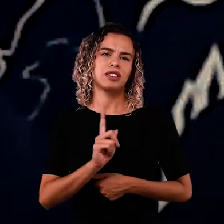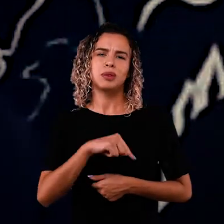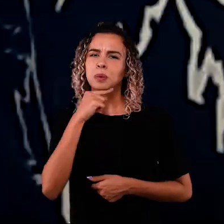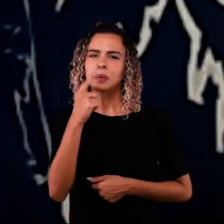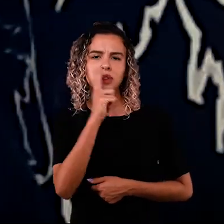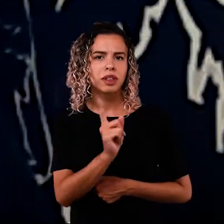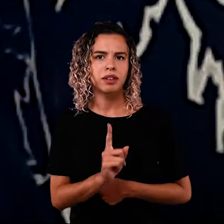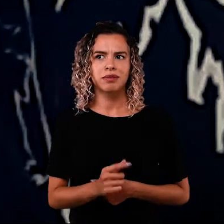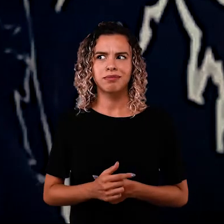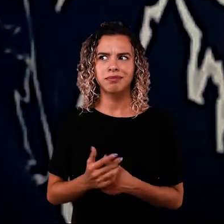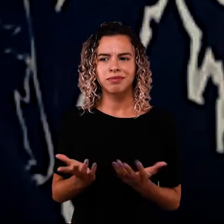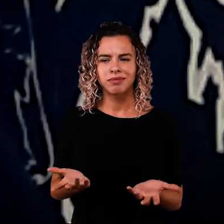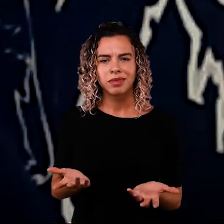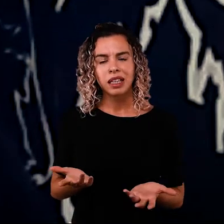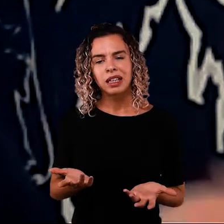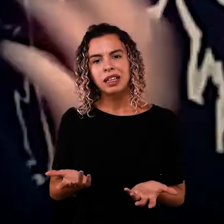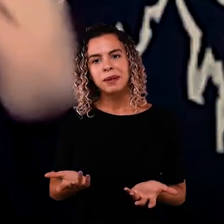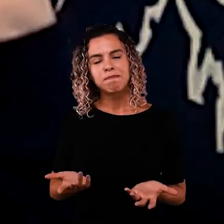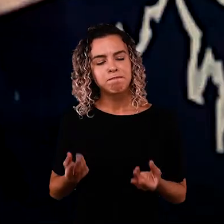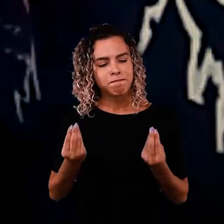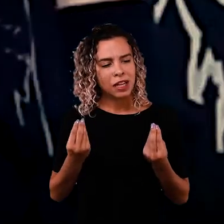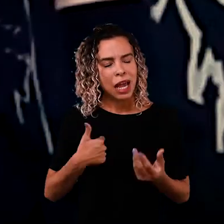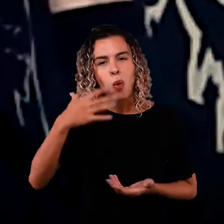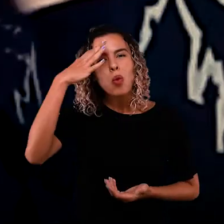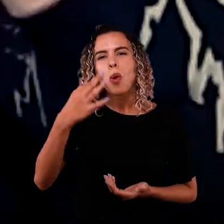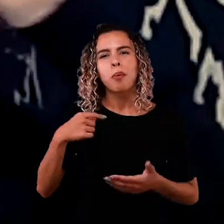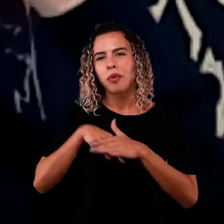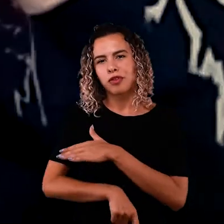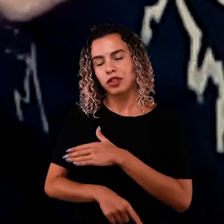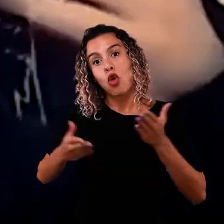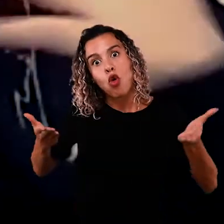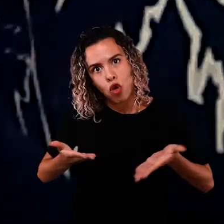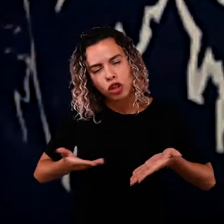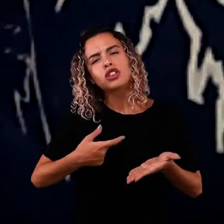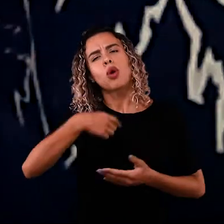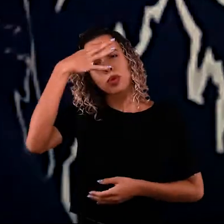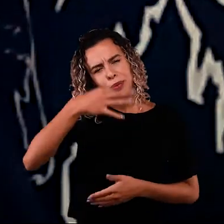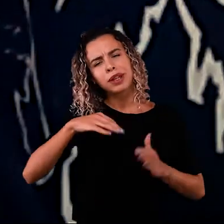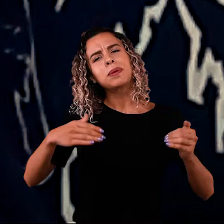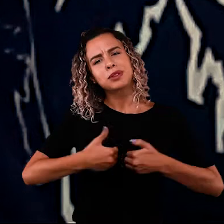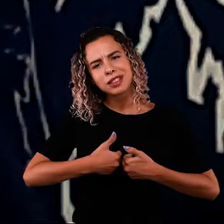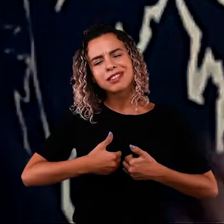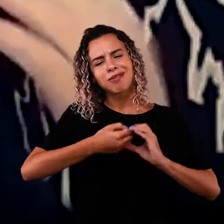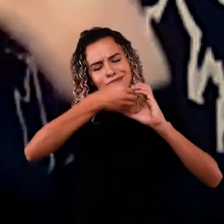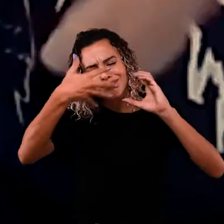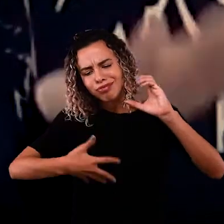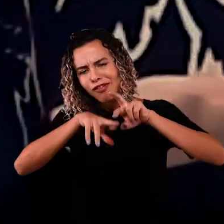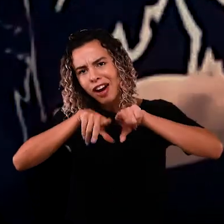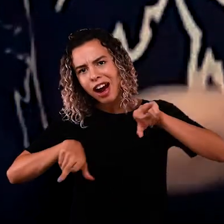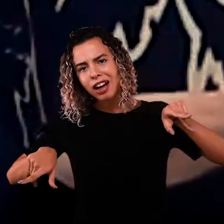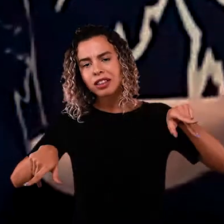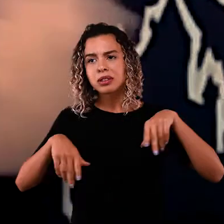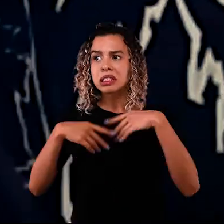fazer nada. E como eu não tinha uma compreensão, como eu tenho hoje, do que realmente é ser autista, eu acatava